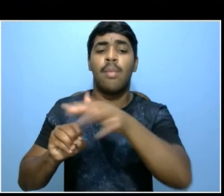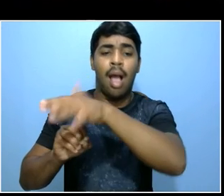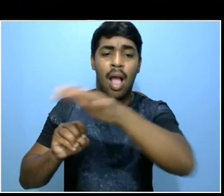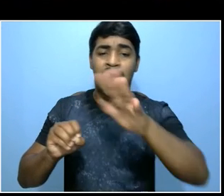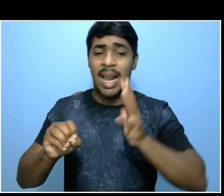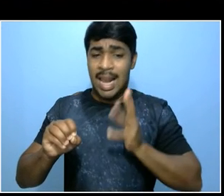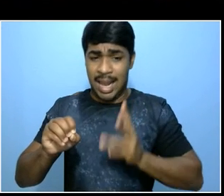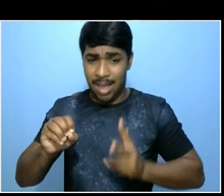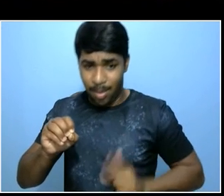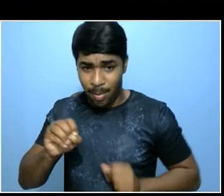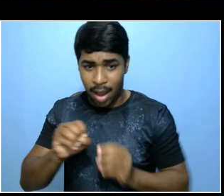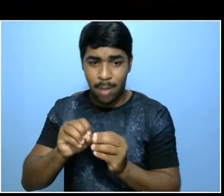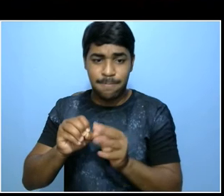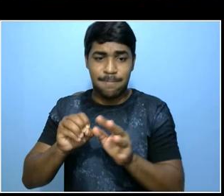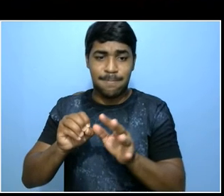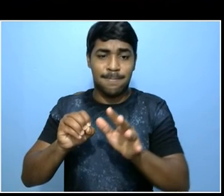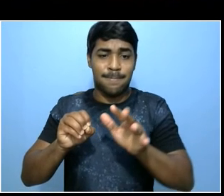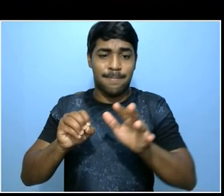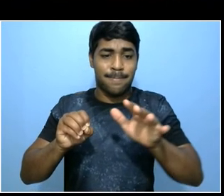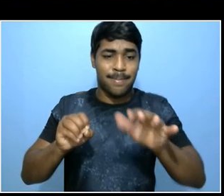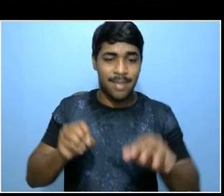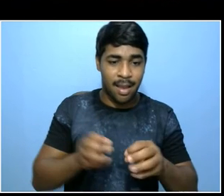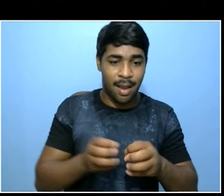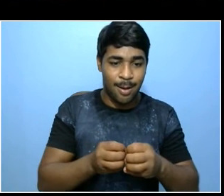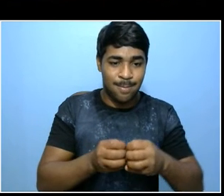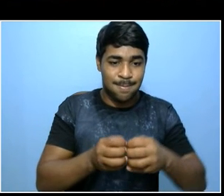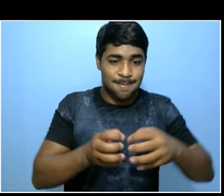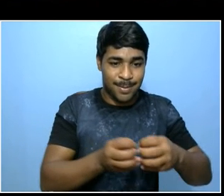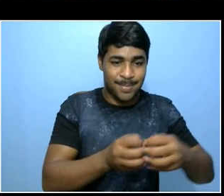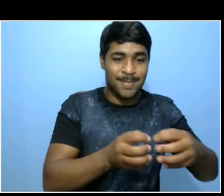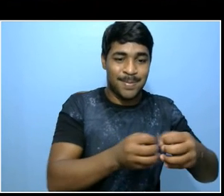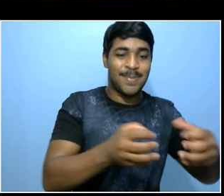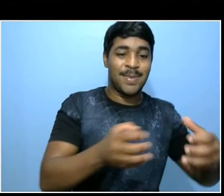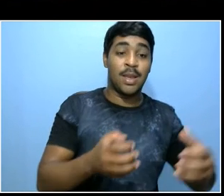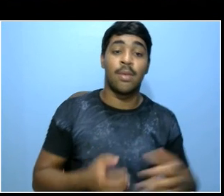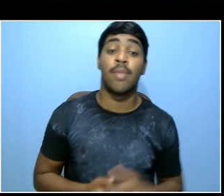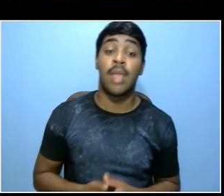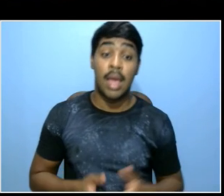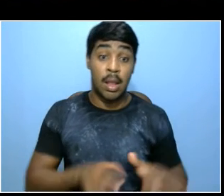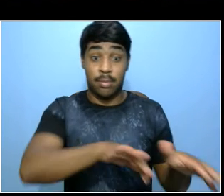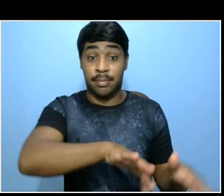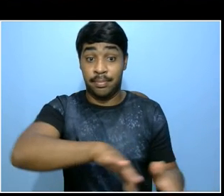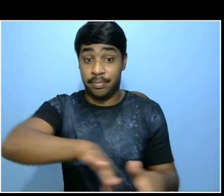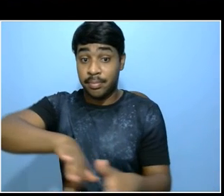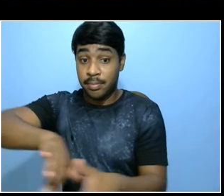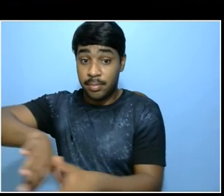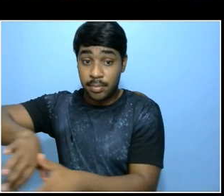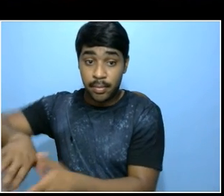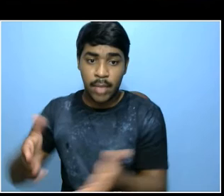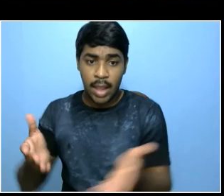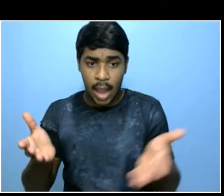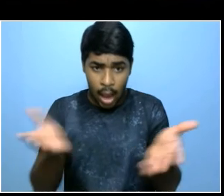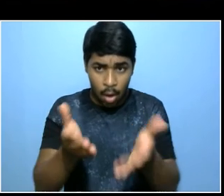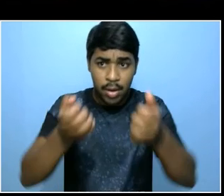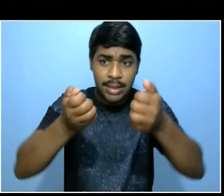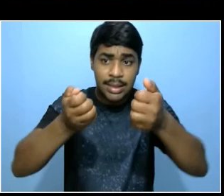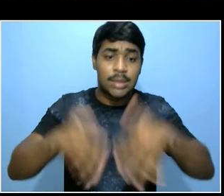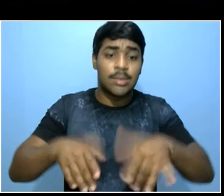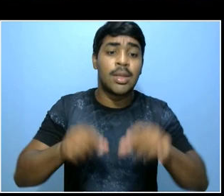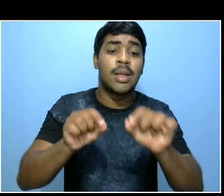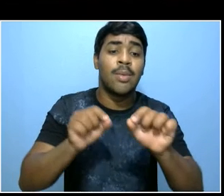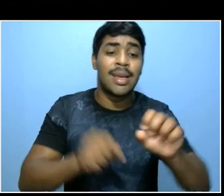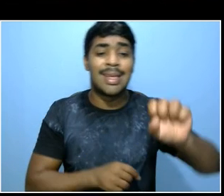esponjas. Agora nós vamos falar sobre a reprodução sexuada. Até agora nós falamos sobre assexuada e os seus